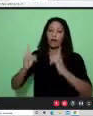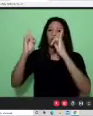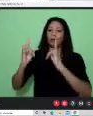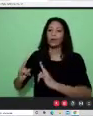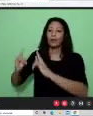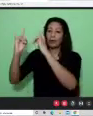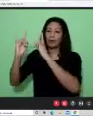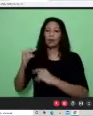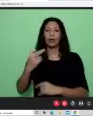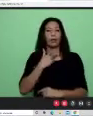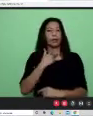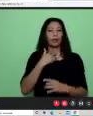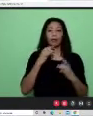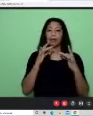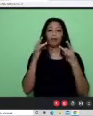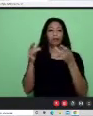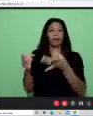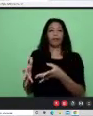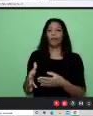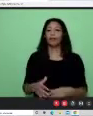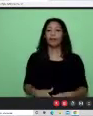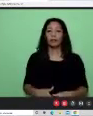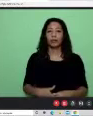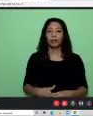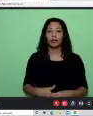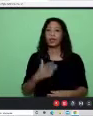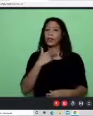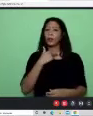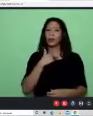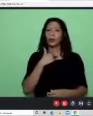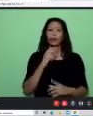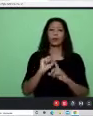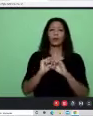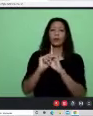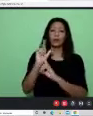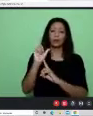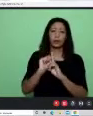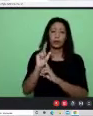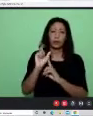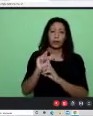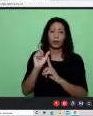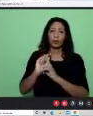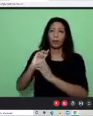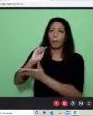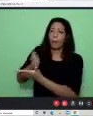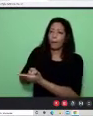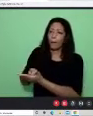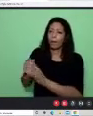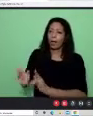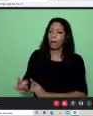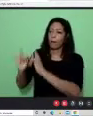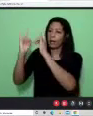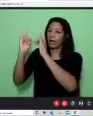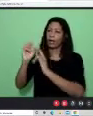abandonar isso. A gente não pode estar pagando prédios, alugar, se a gente